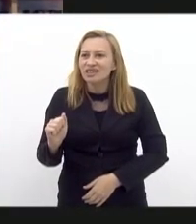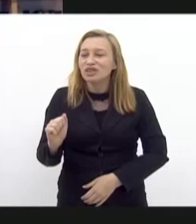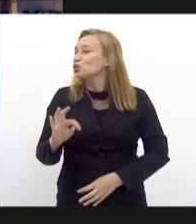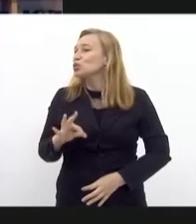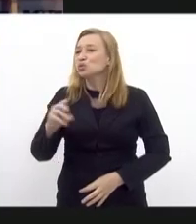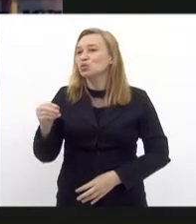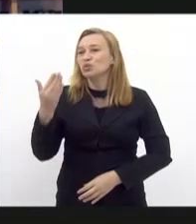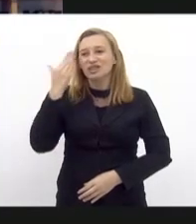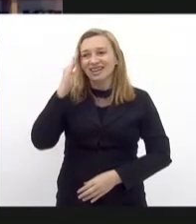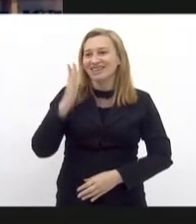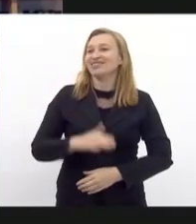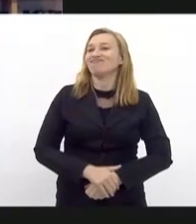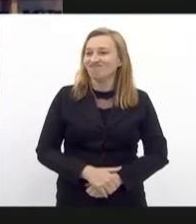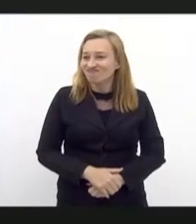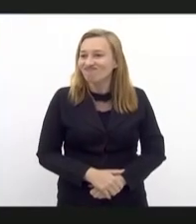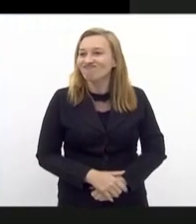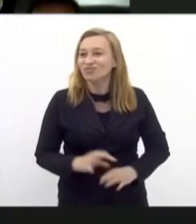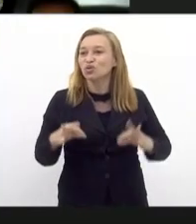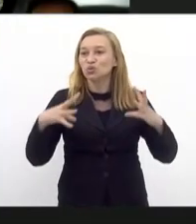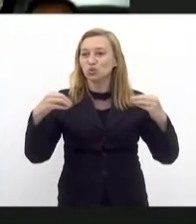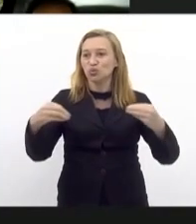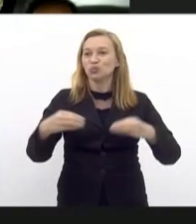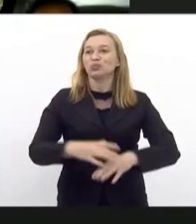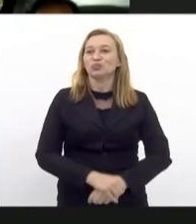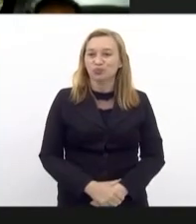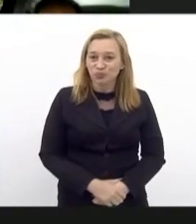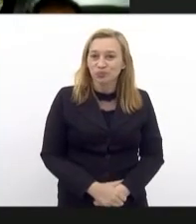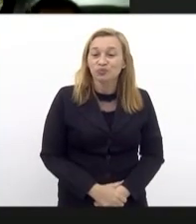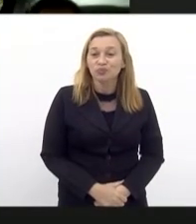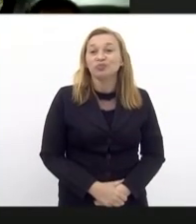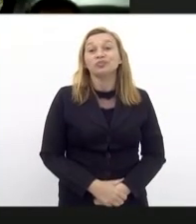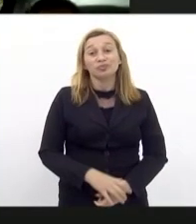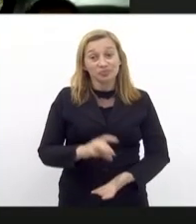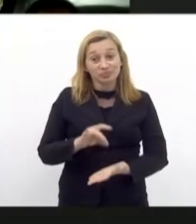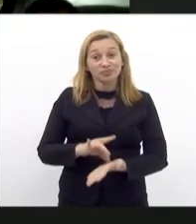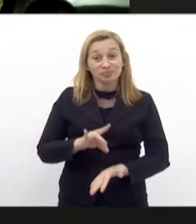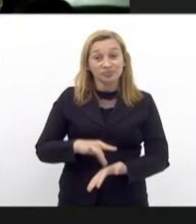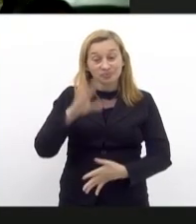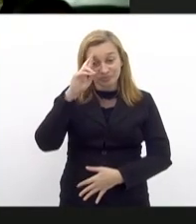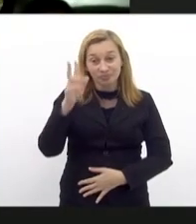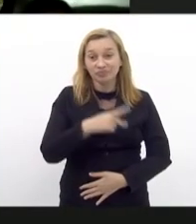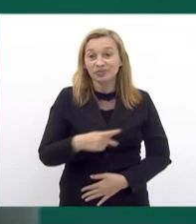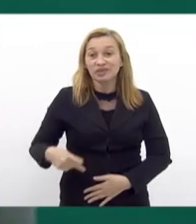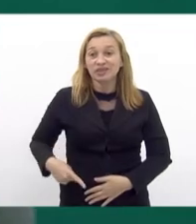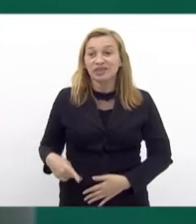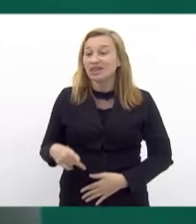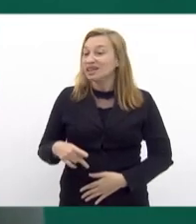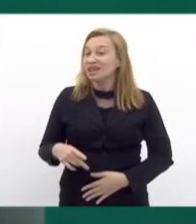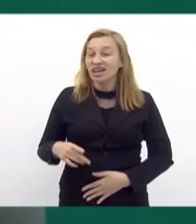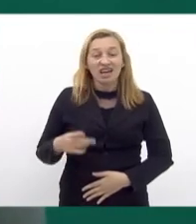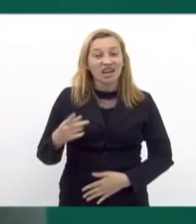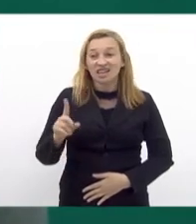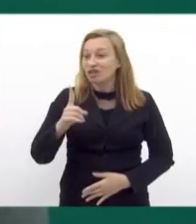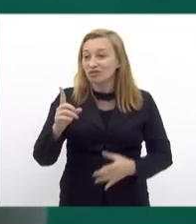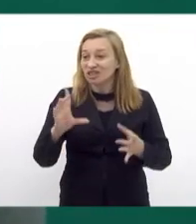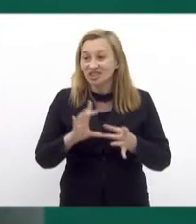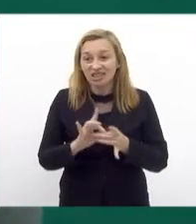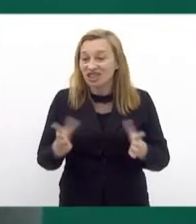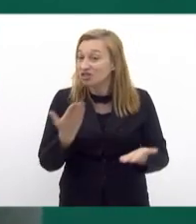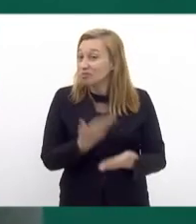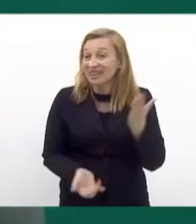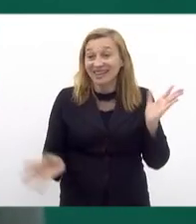Tudo. De tudo. Todo mundo, tá, presidente? Ele empurra todo mundo, ele toca o bumbo mesmo, não deixa cair, não